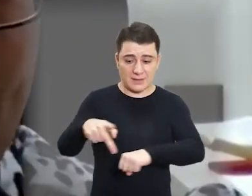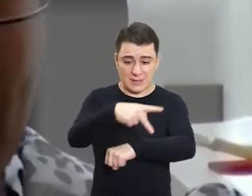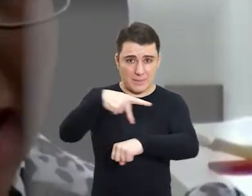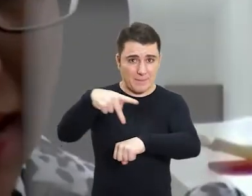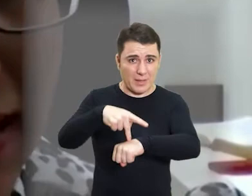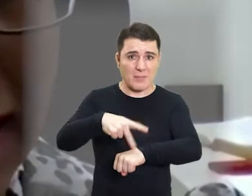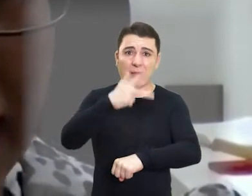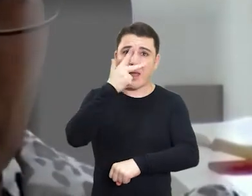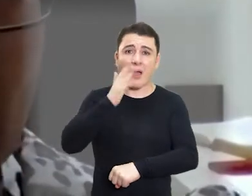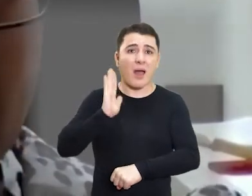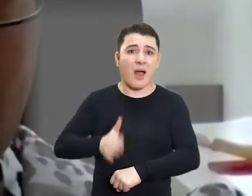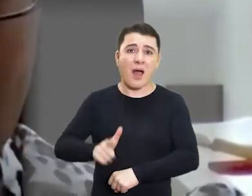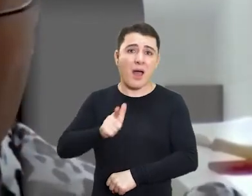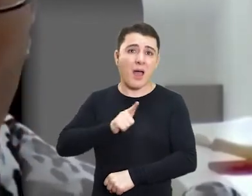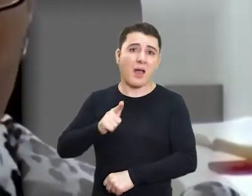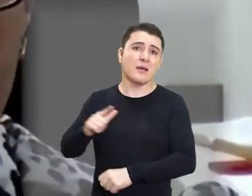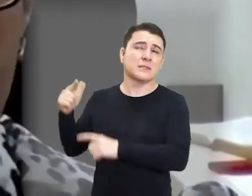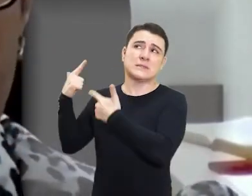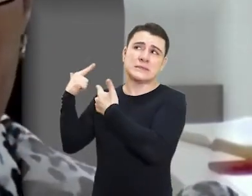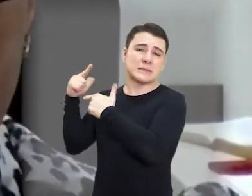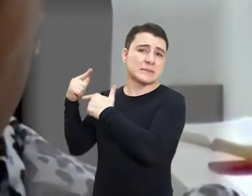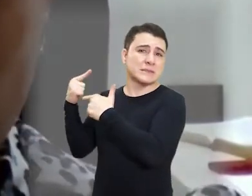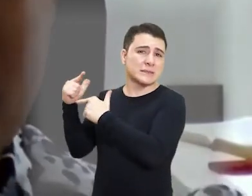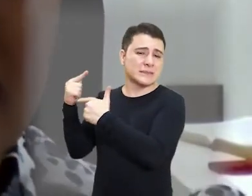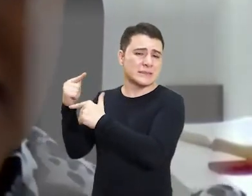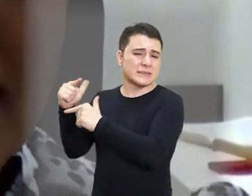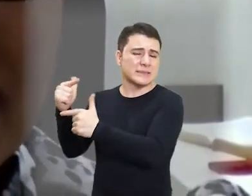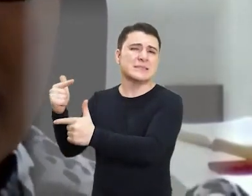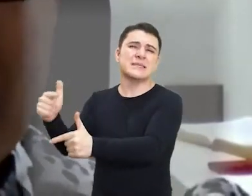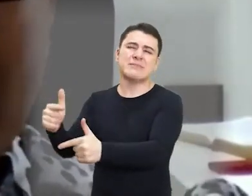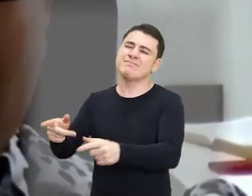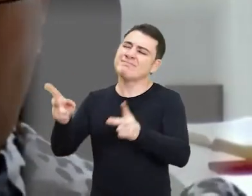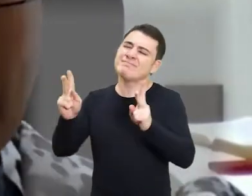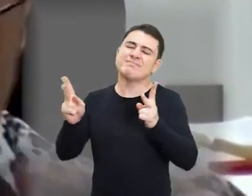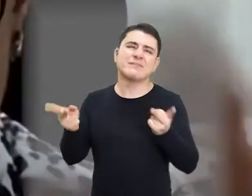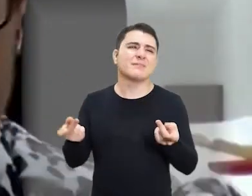De um país que tem uma tradição muito